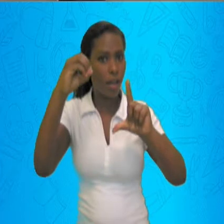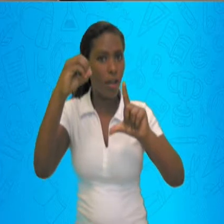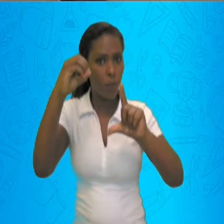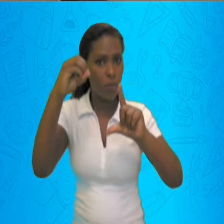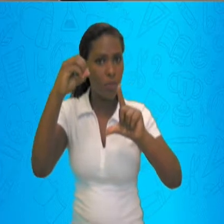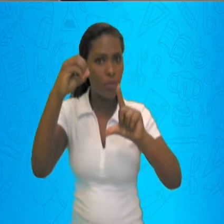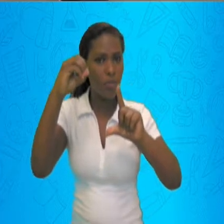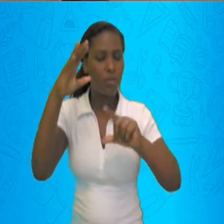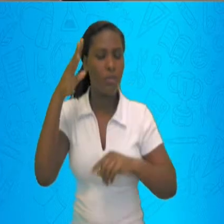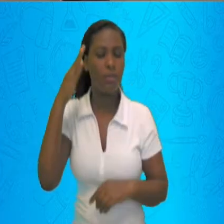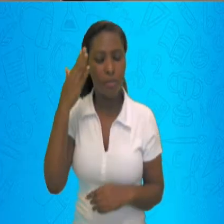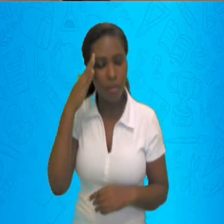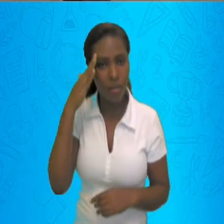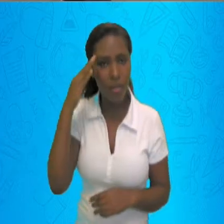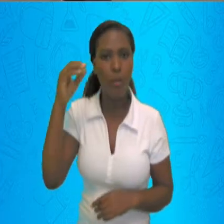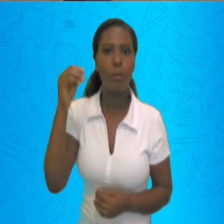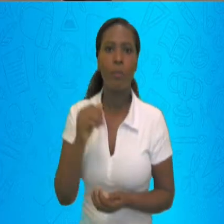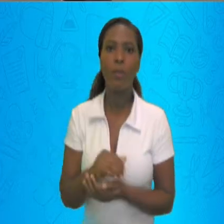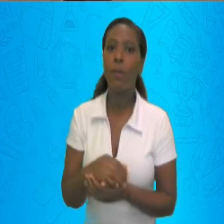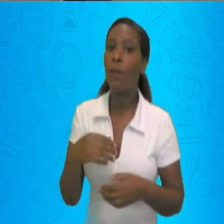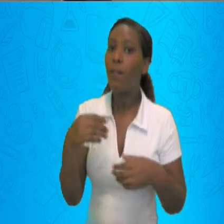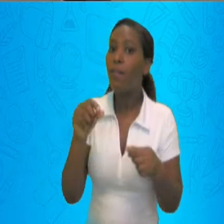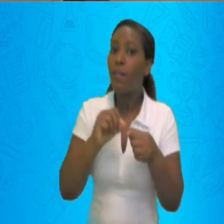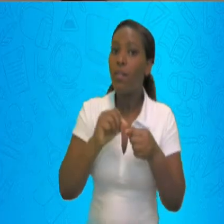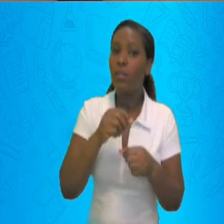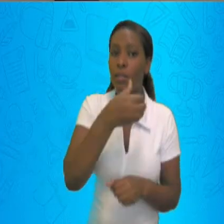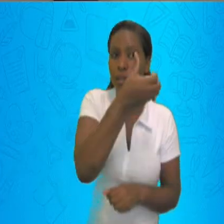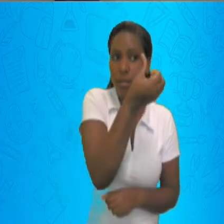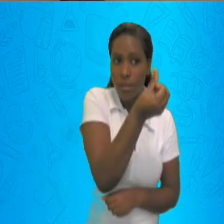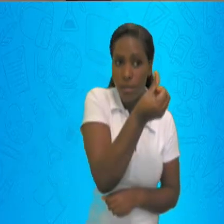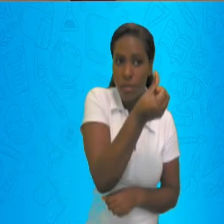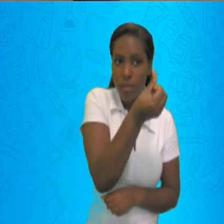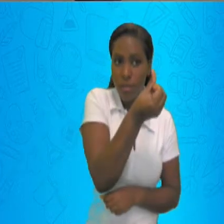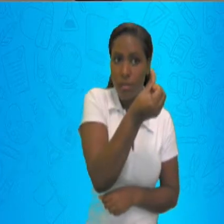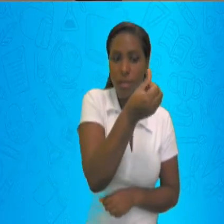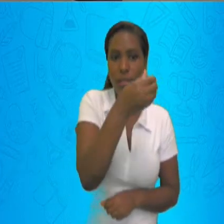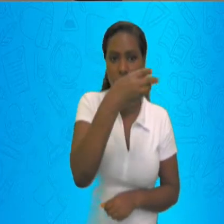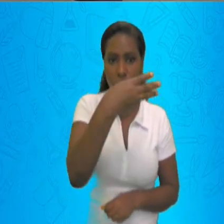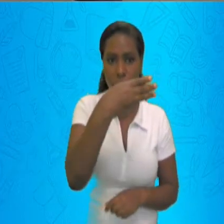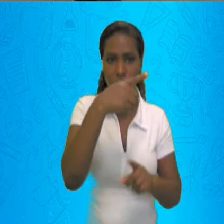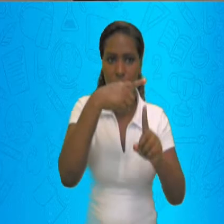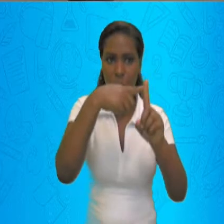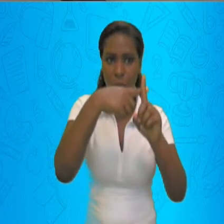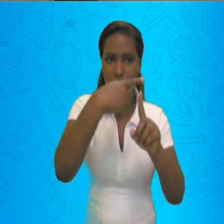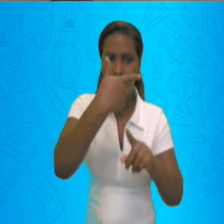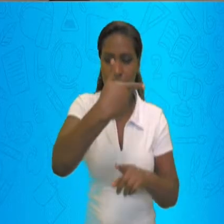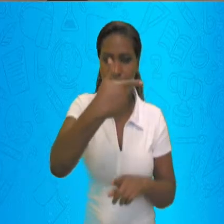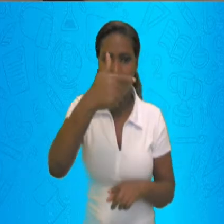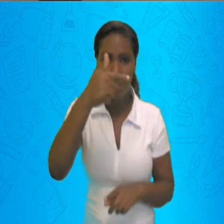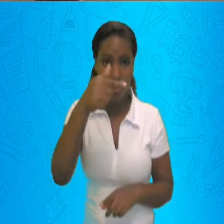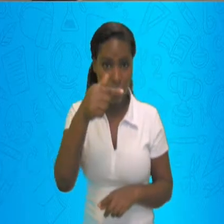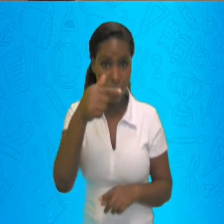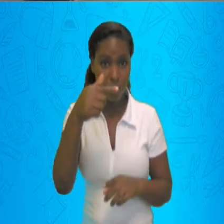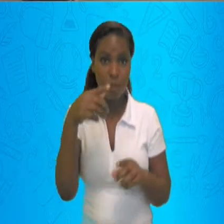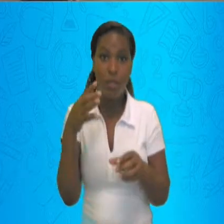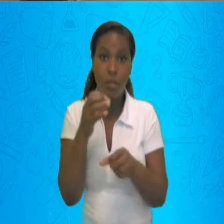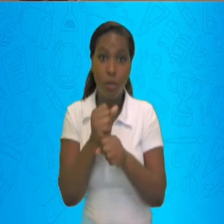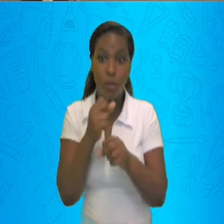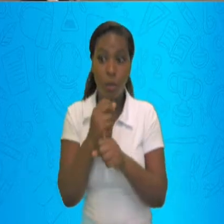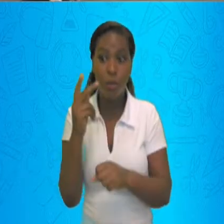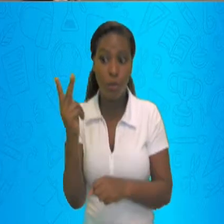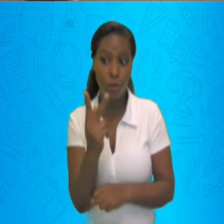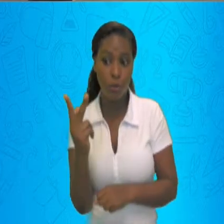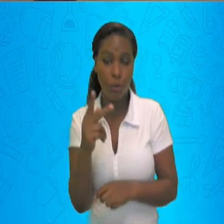63 mais 27, né? Eu estou somando esses dois ângulos aqui. 63